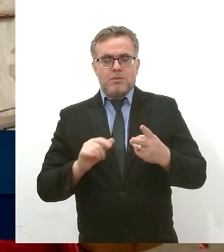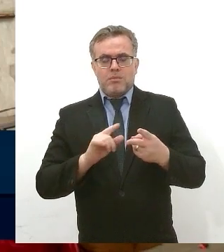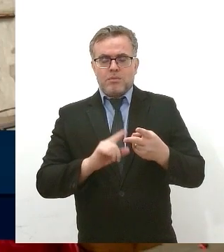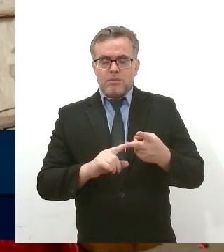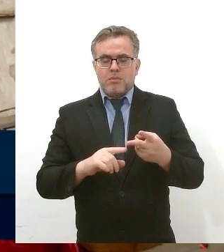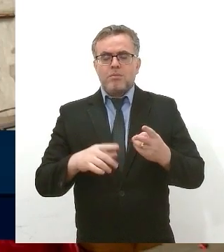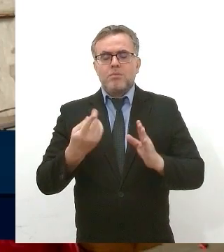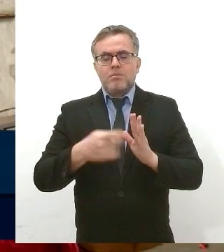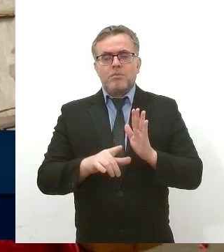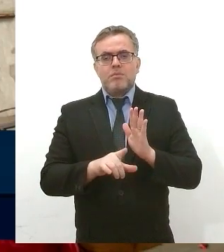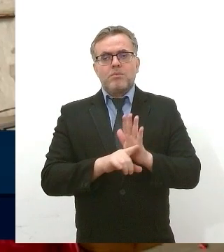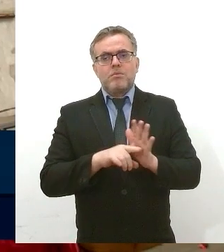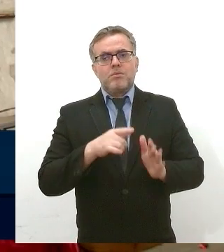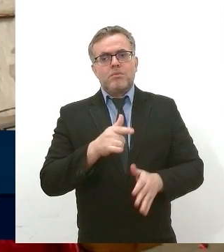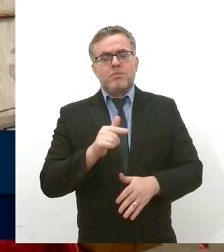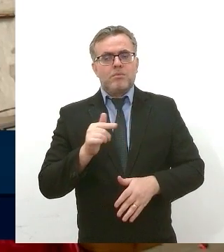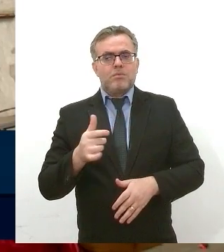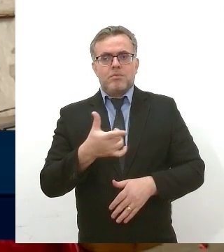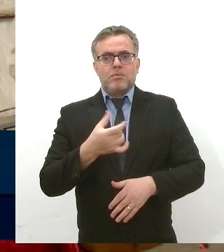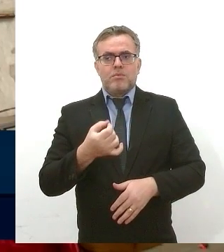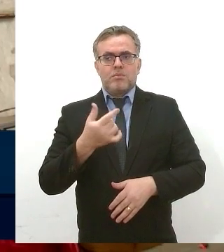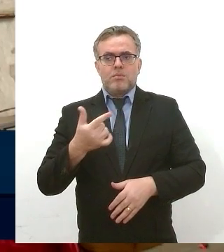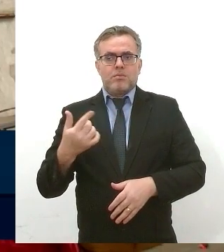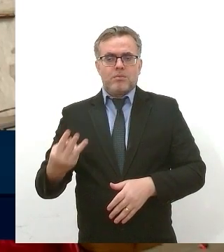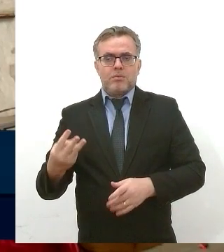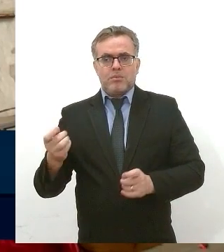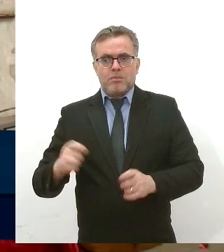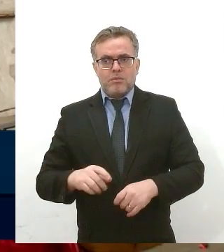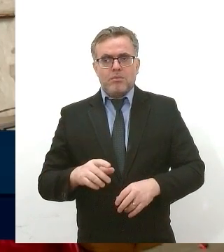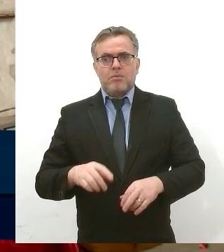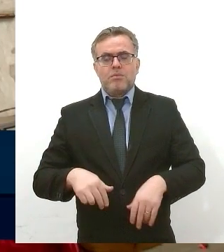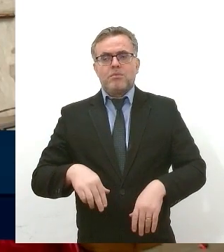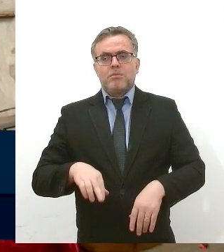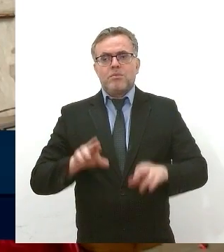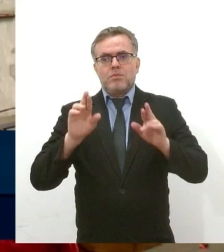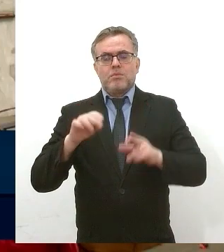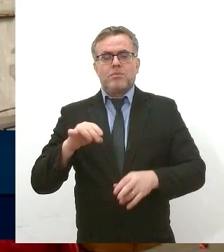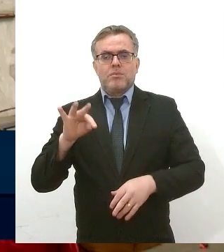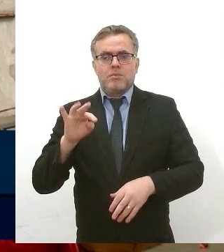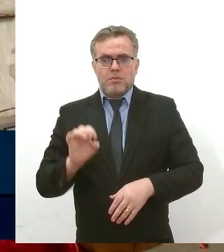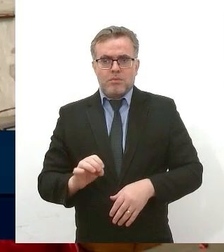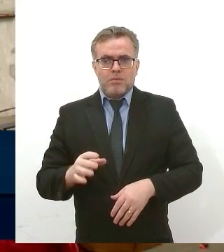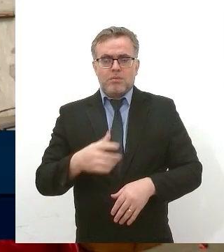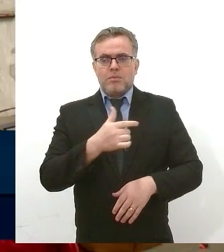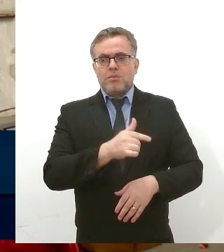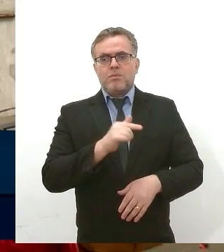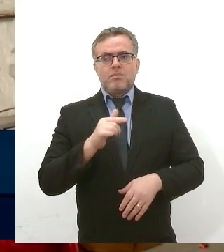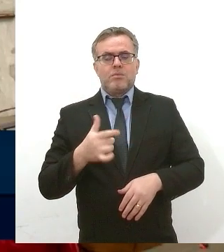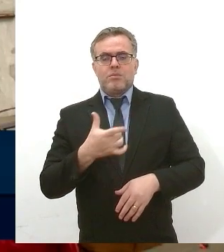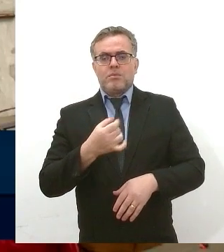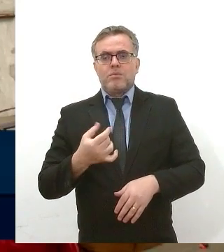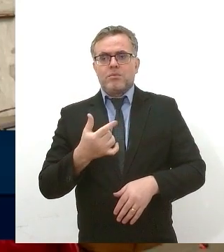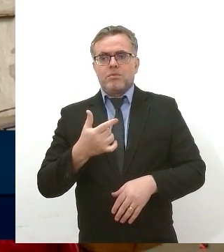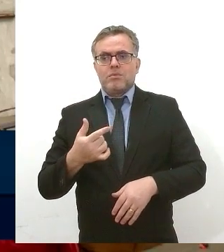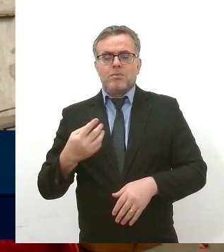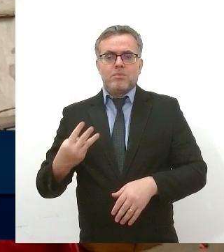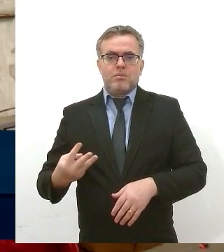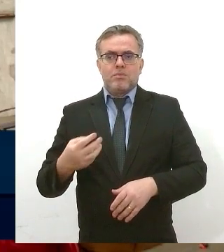Neto Batalha. Projeto de lei número 72/2023, Luciano Pimentel. Projeto de lei